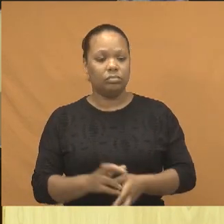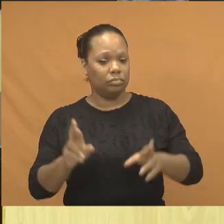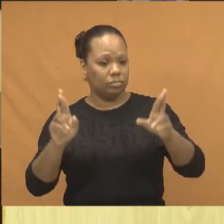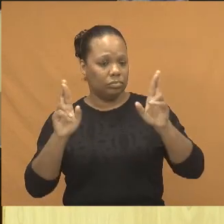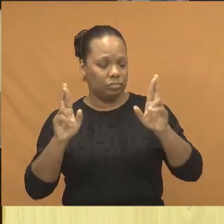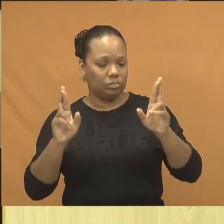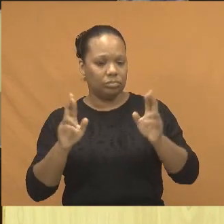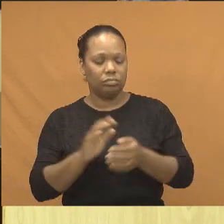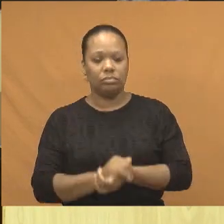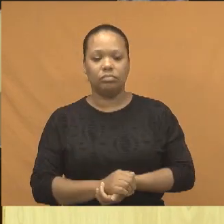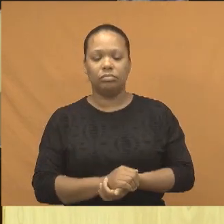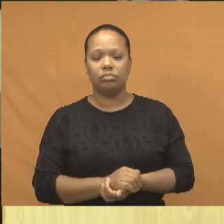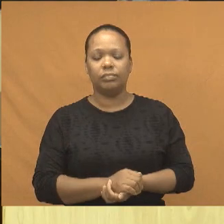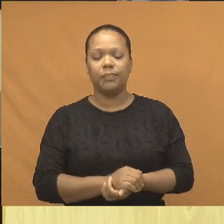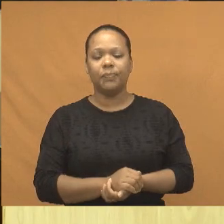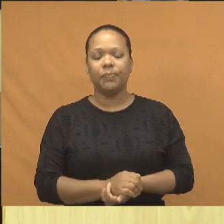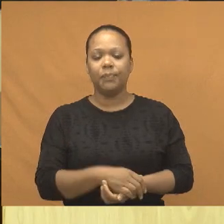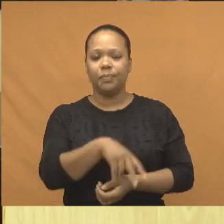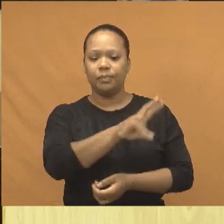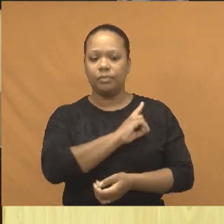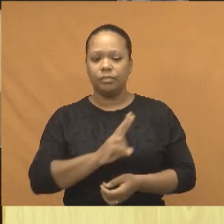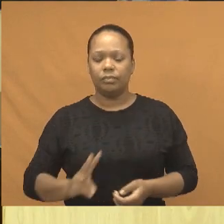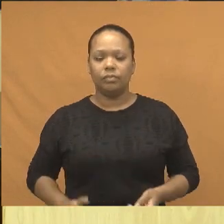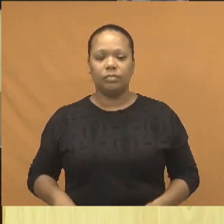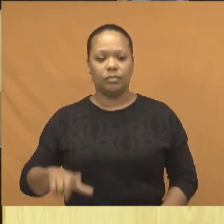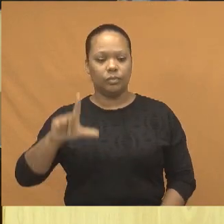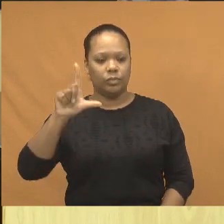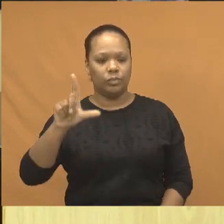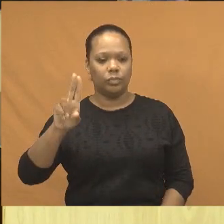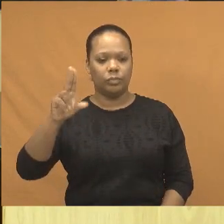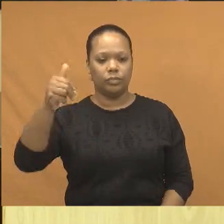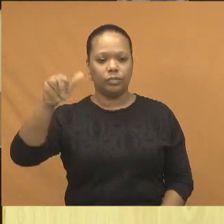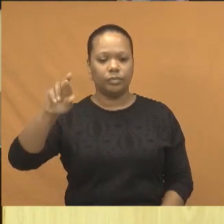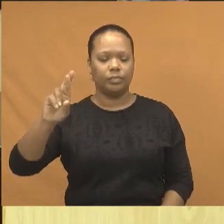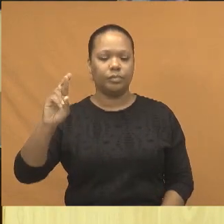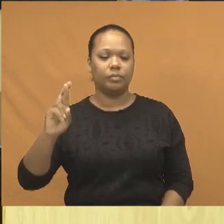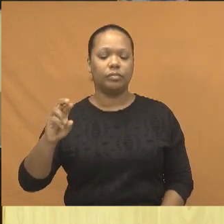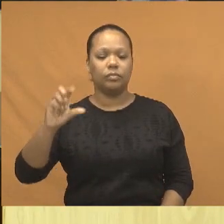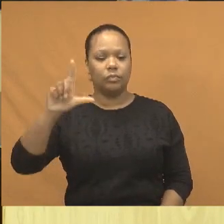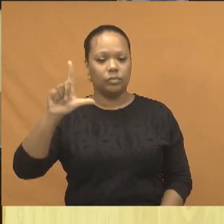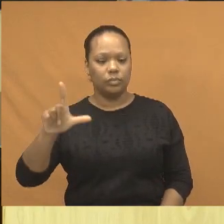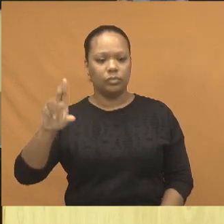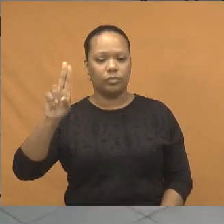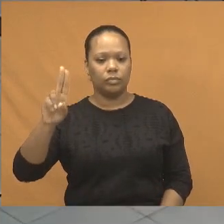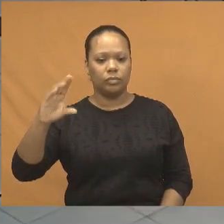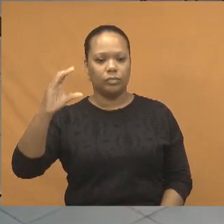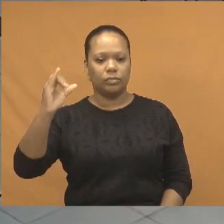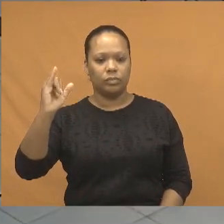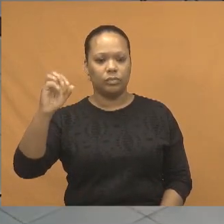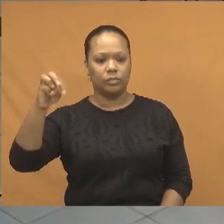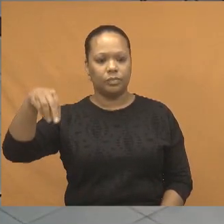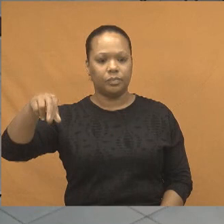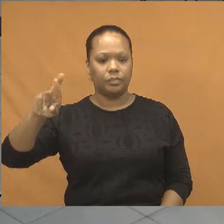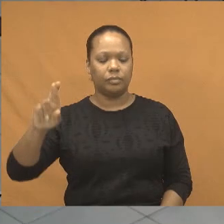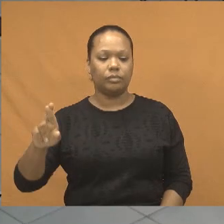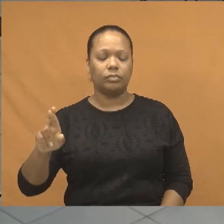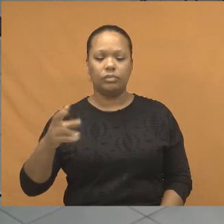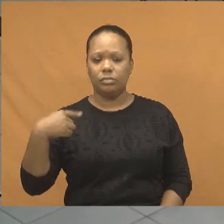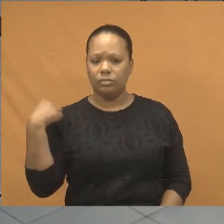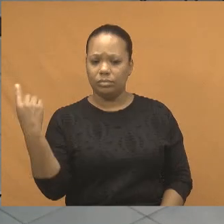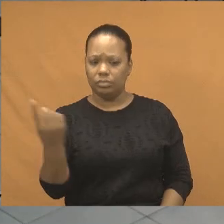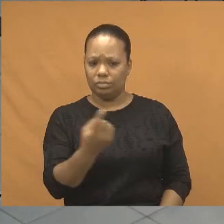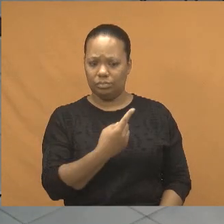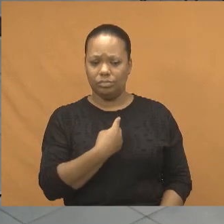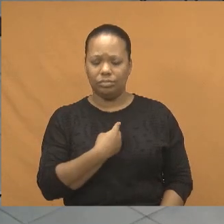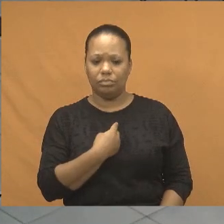atendimento, vereadora Lucimar Ponciano, senhor presidente, foi solicitado votação. Senhor presidente, eu acho que a gente tem que, enquanto